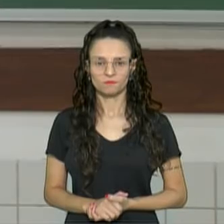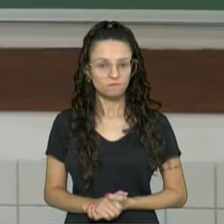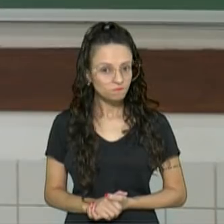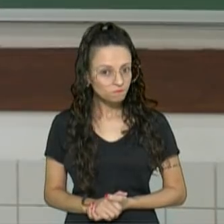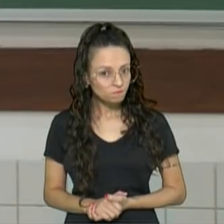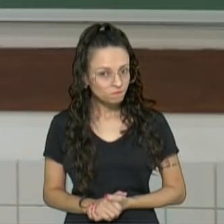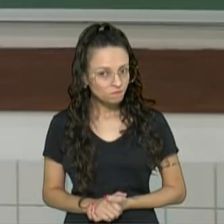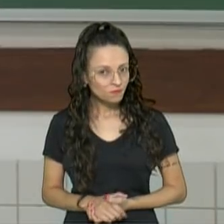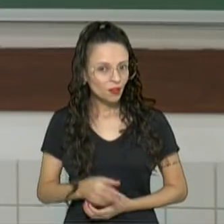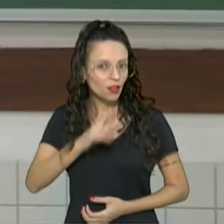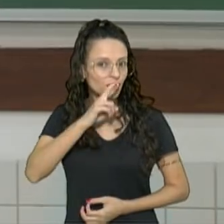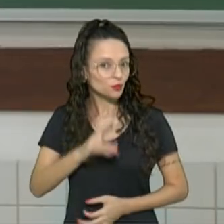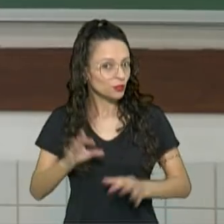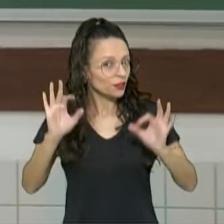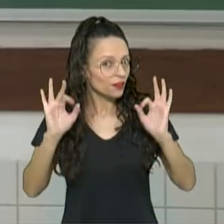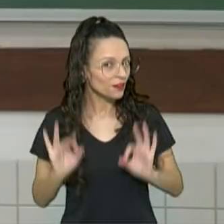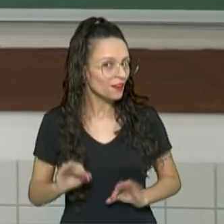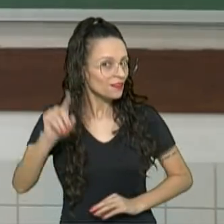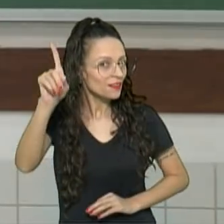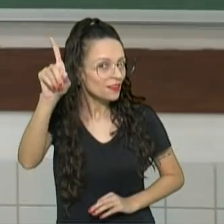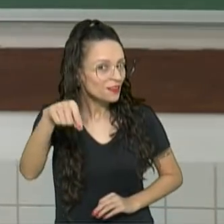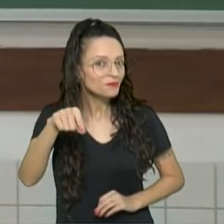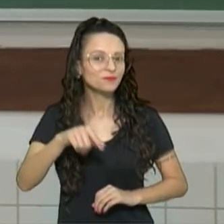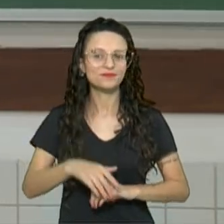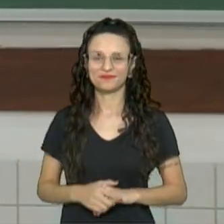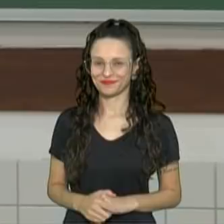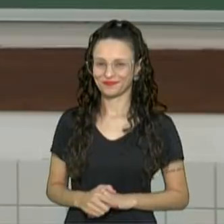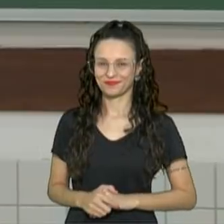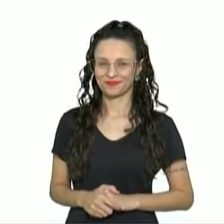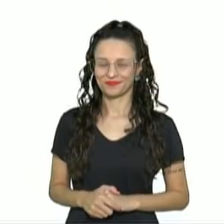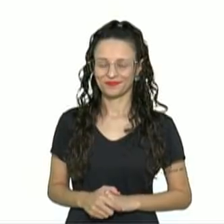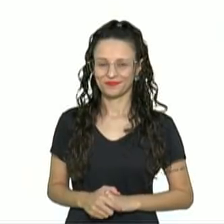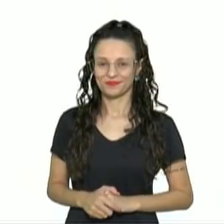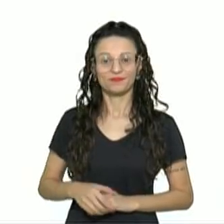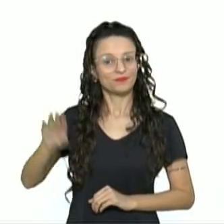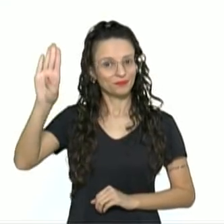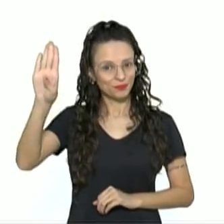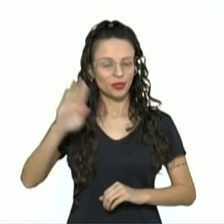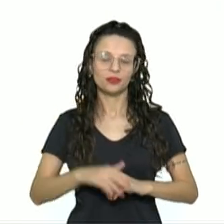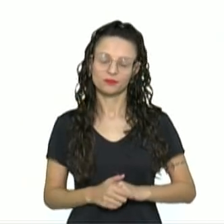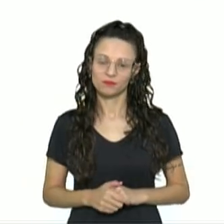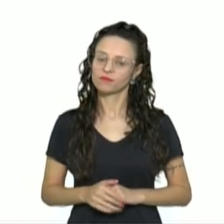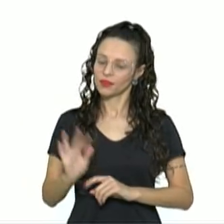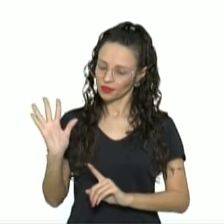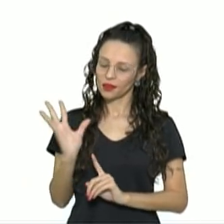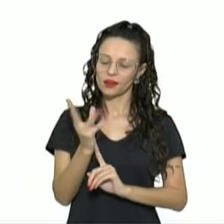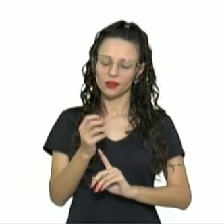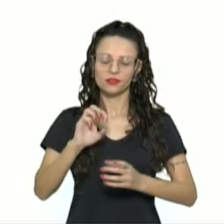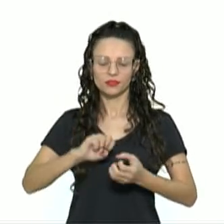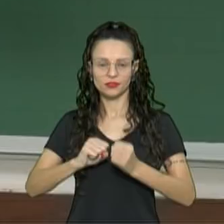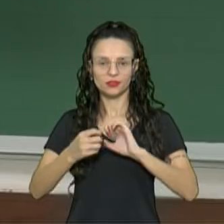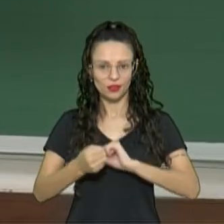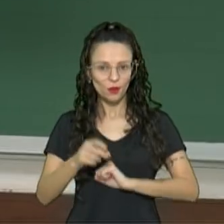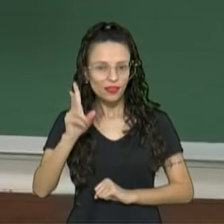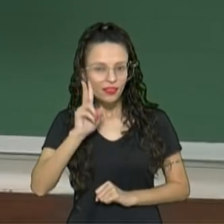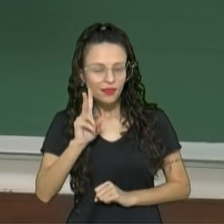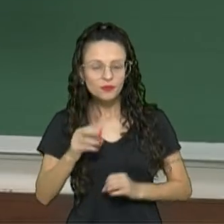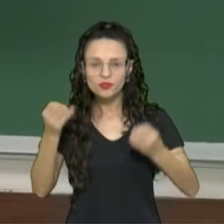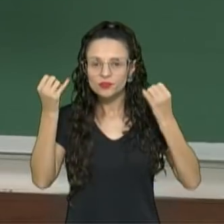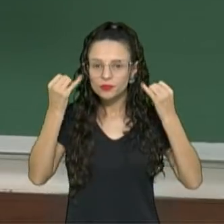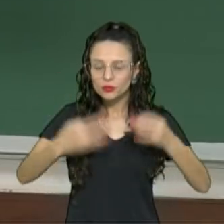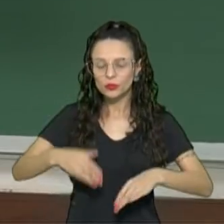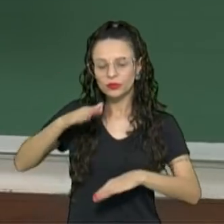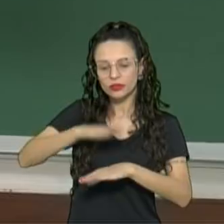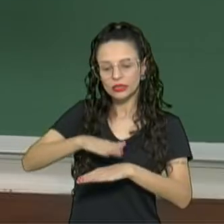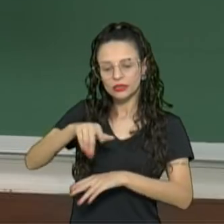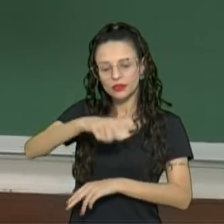E a resposta correta é... letra B, artesanal, né? Lembra que a professora falou que eles